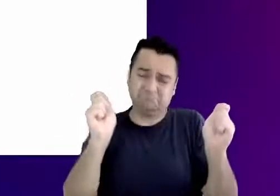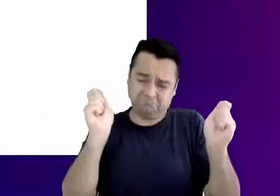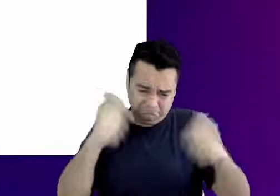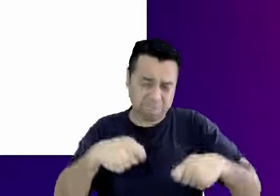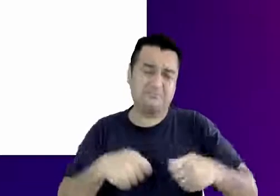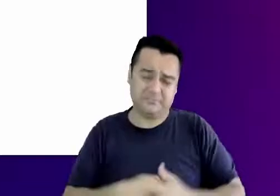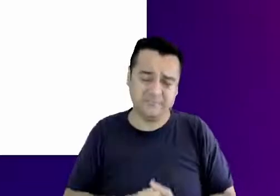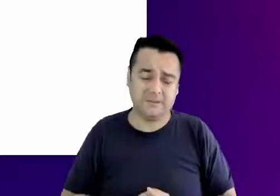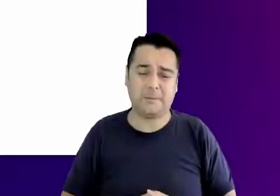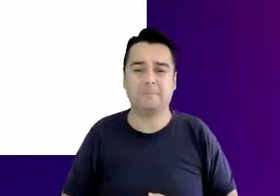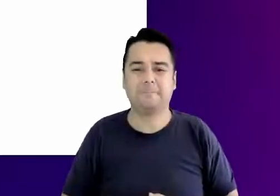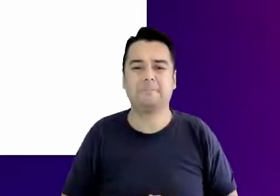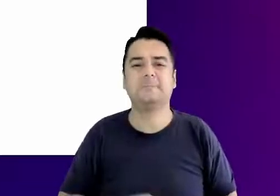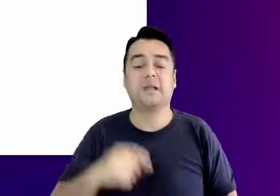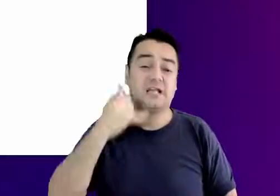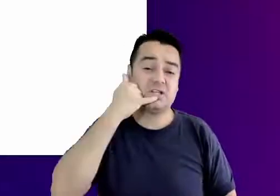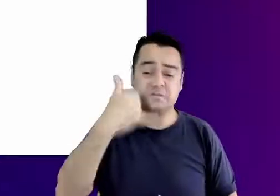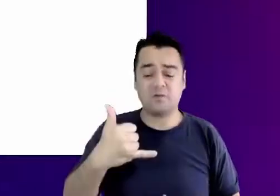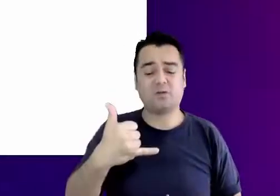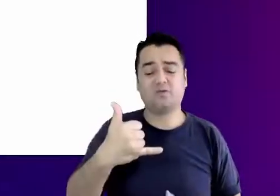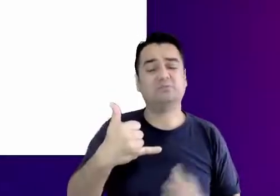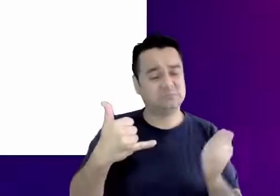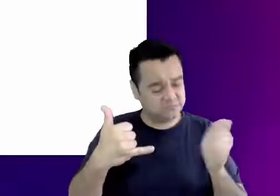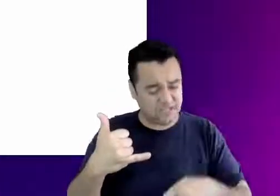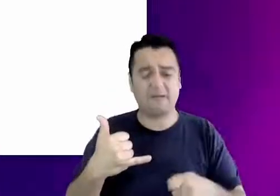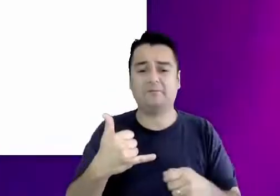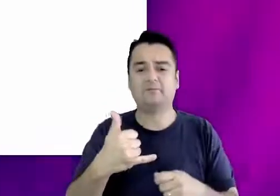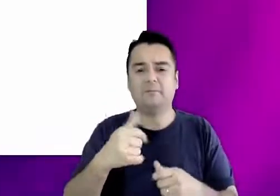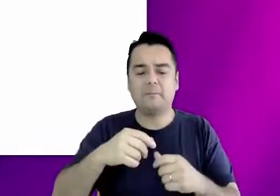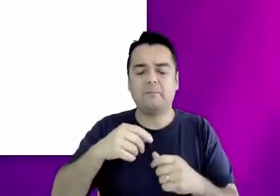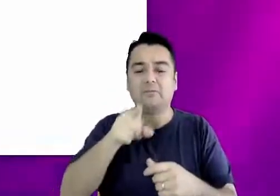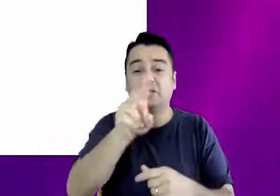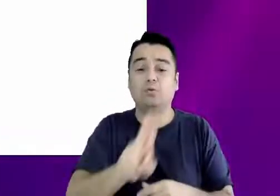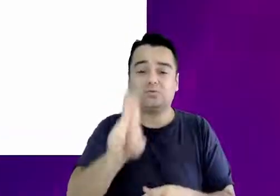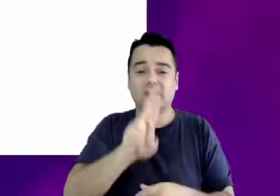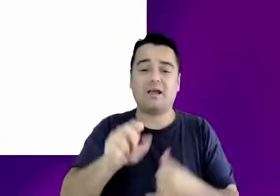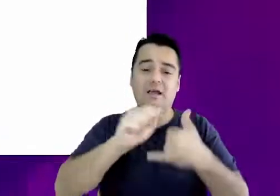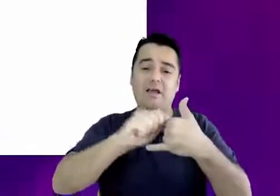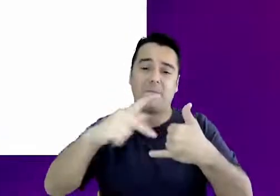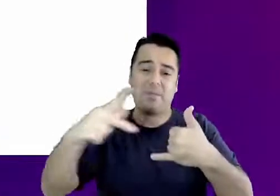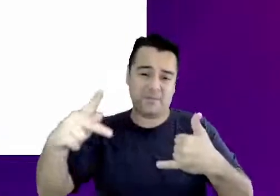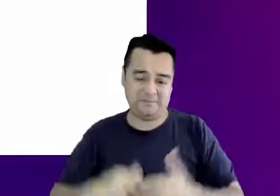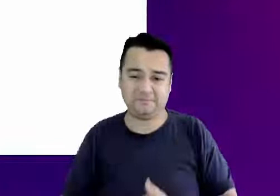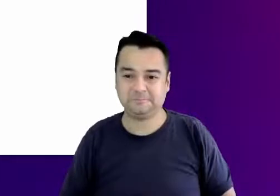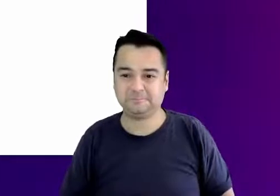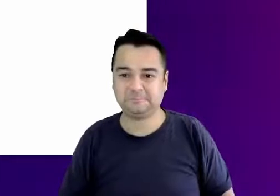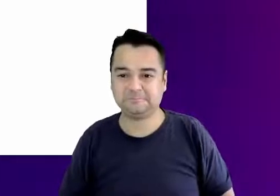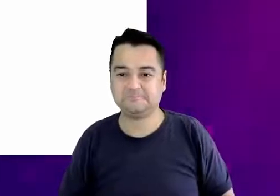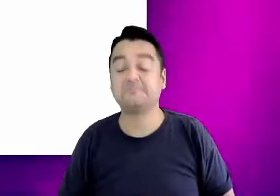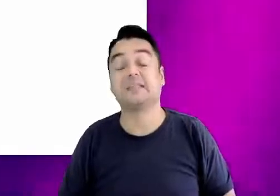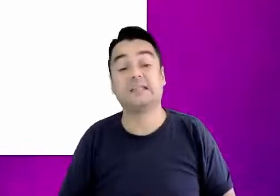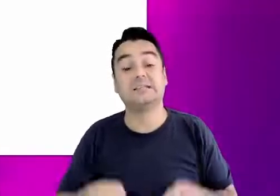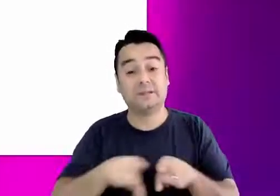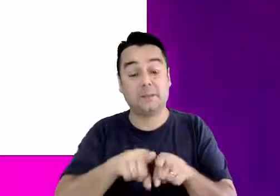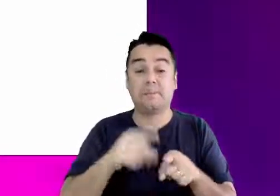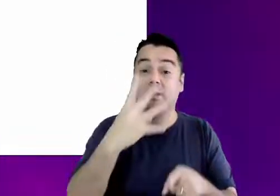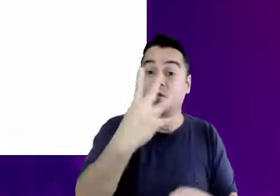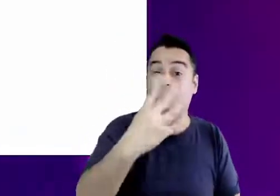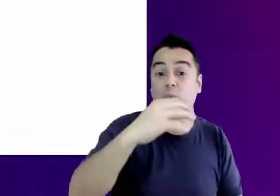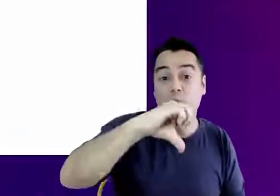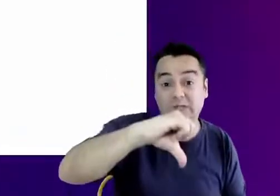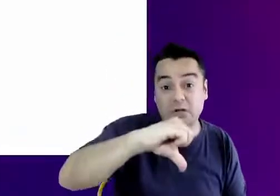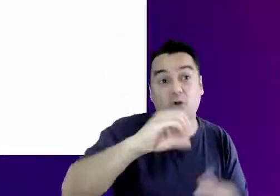para smartphones. A taxa de detecção, se utilizar a história mais pressão arterial média, é de 49% a